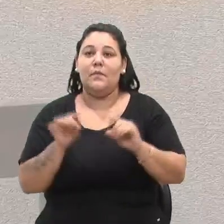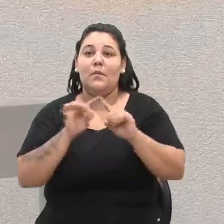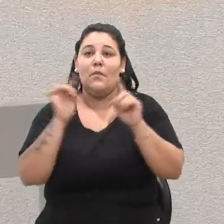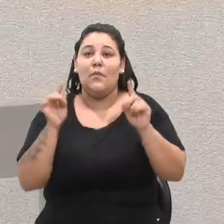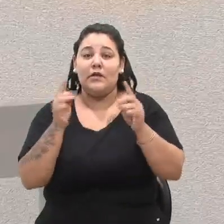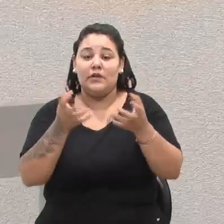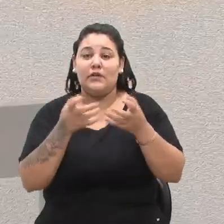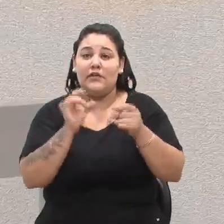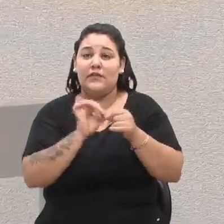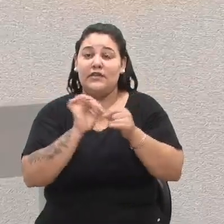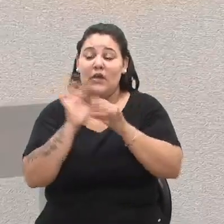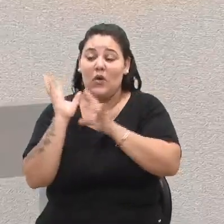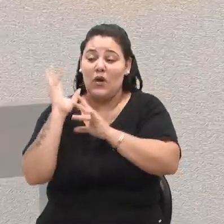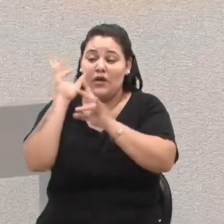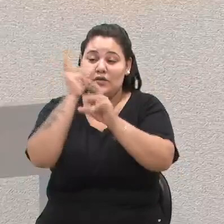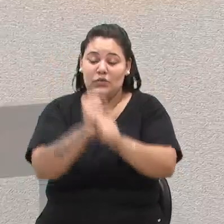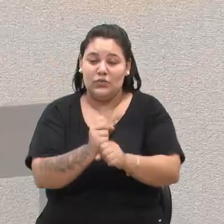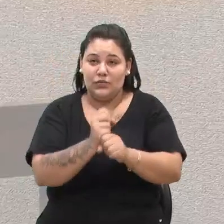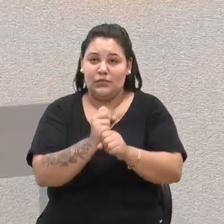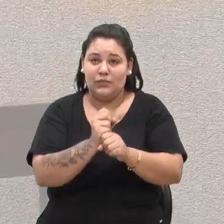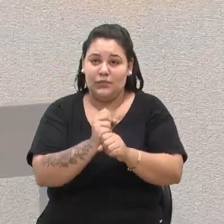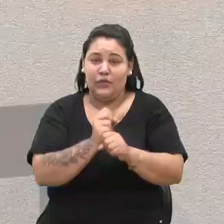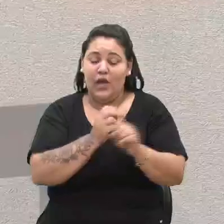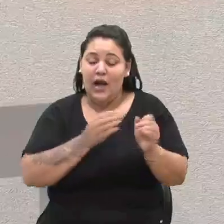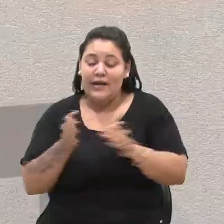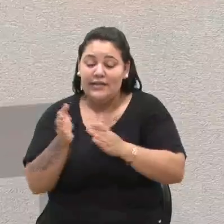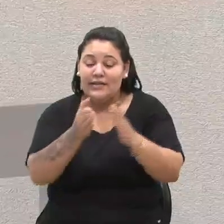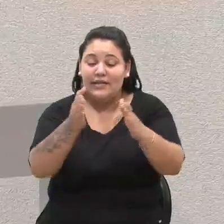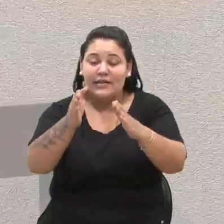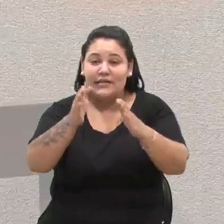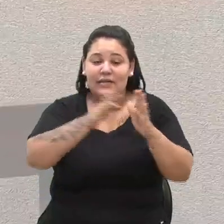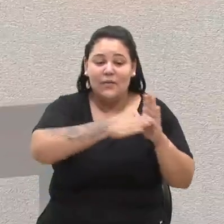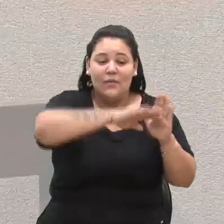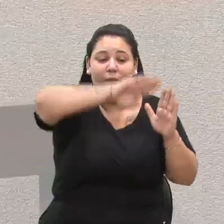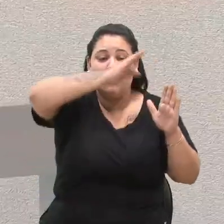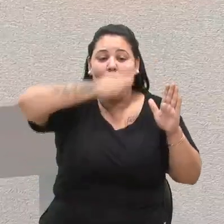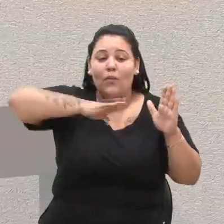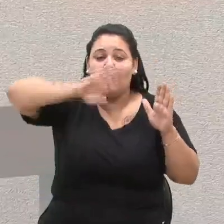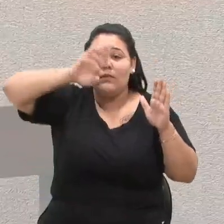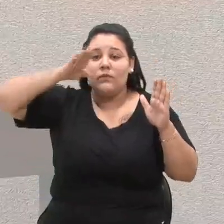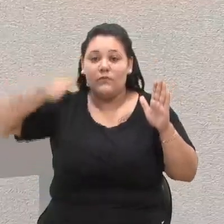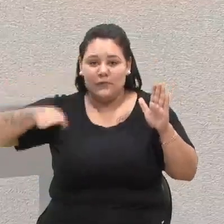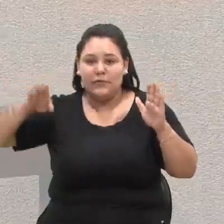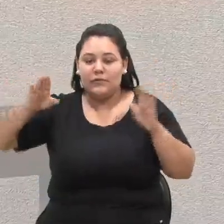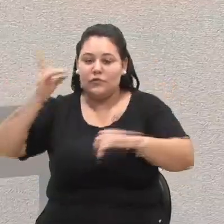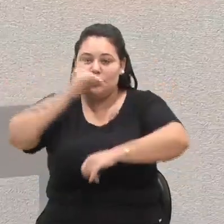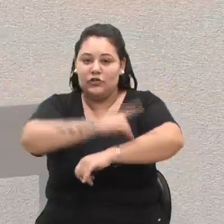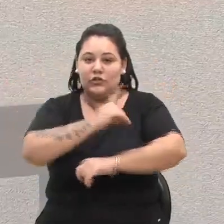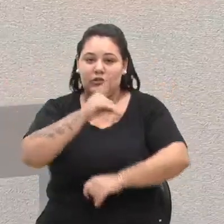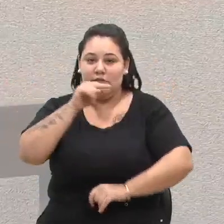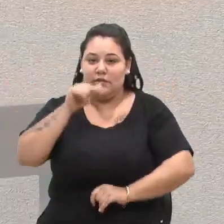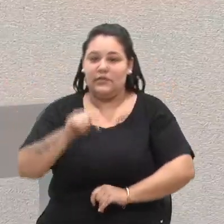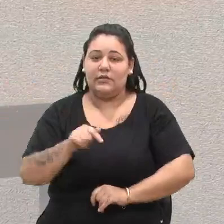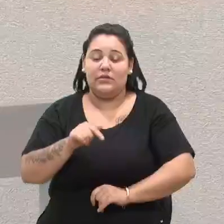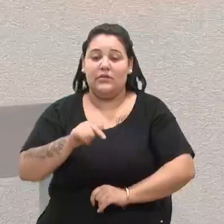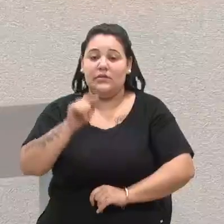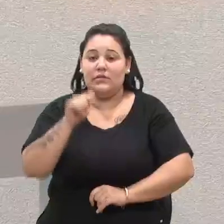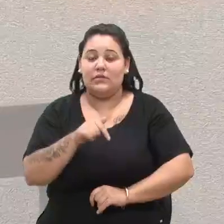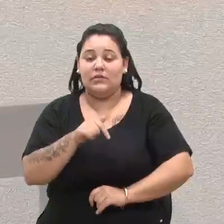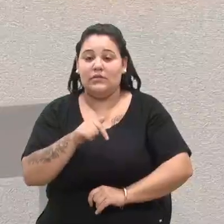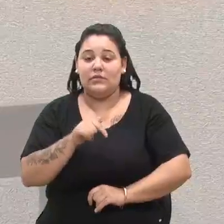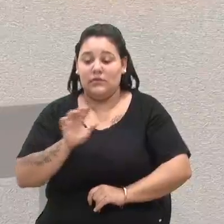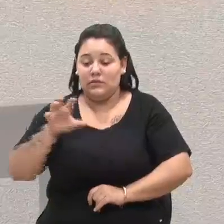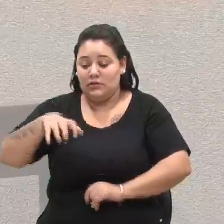resumo dos trilhas e montanhas do dia 17 de fevereiro na localidade da Terceira Légua.